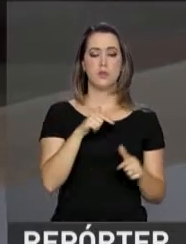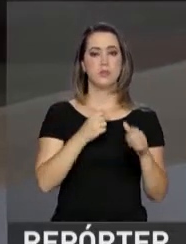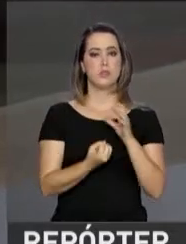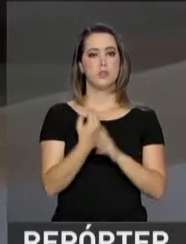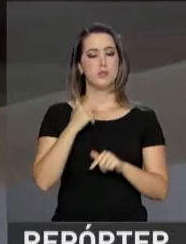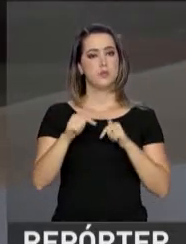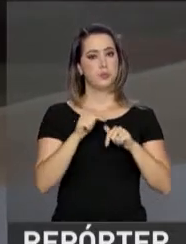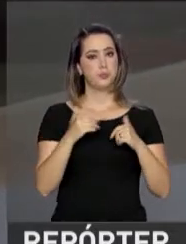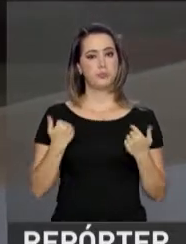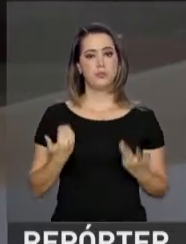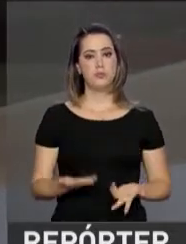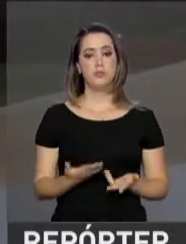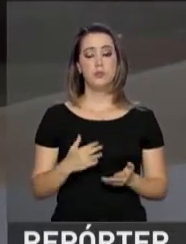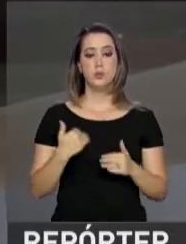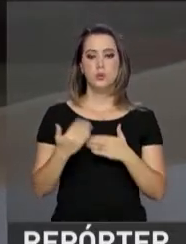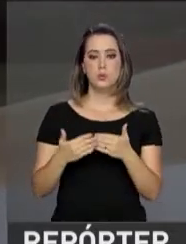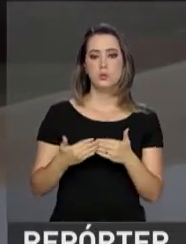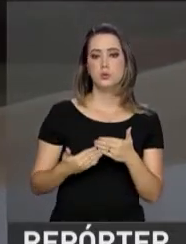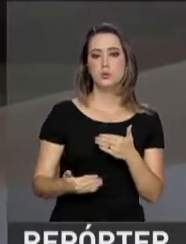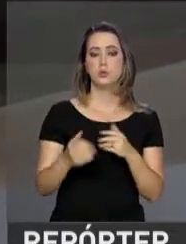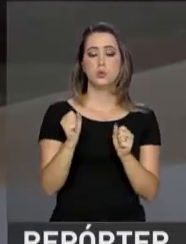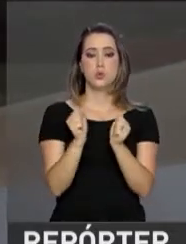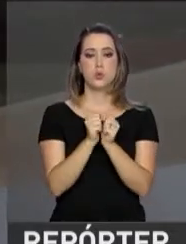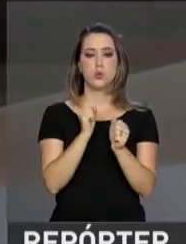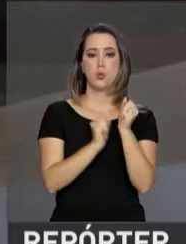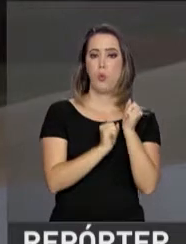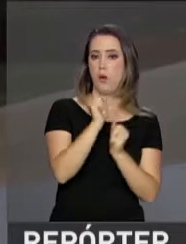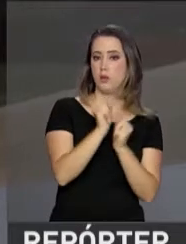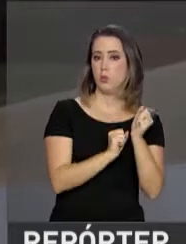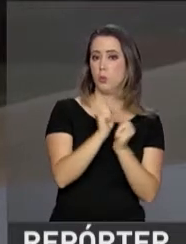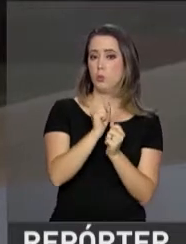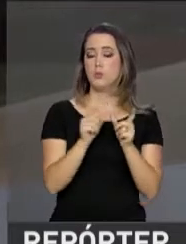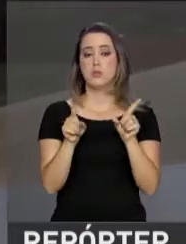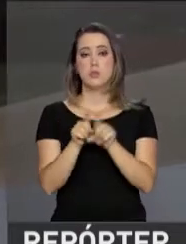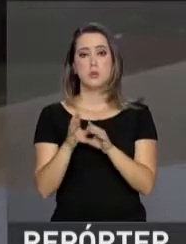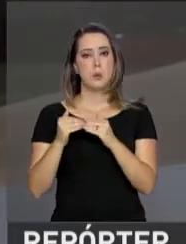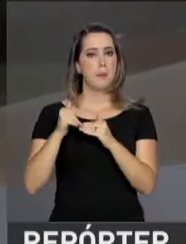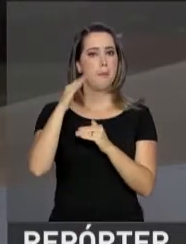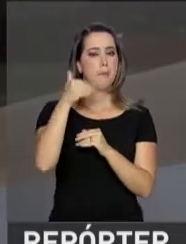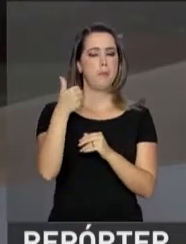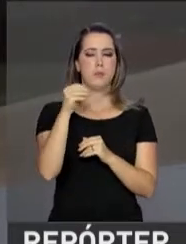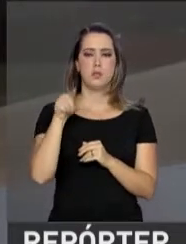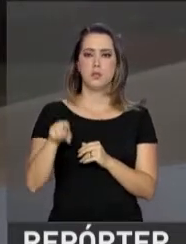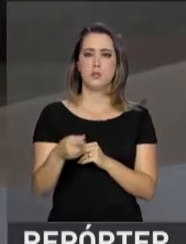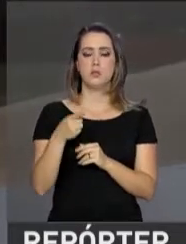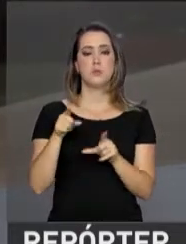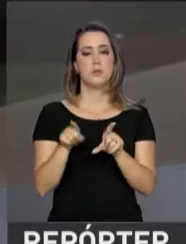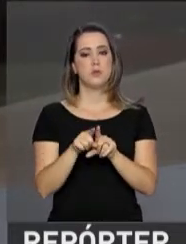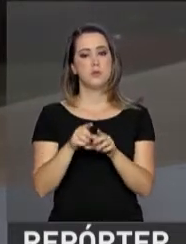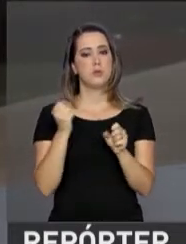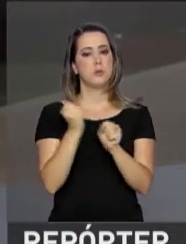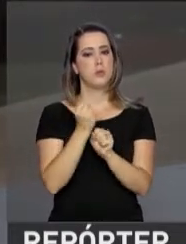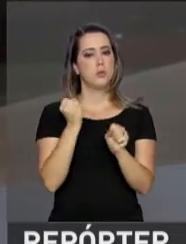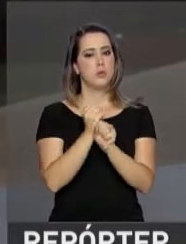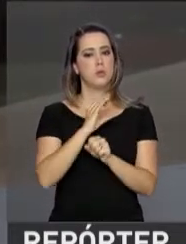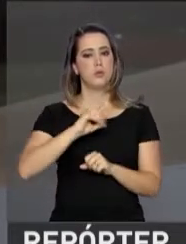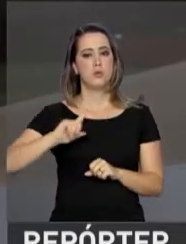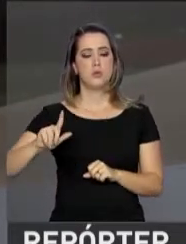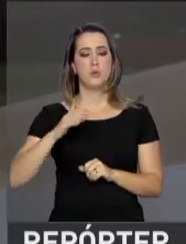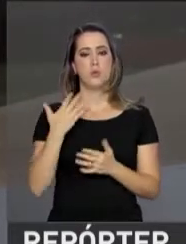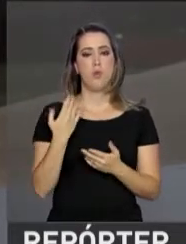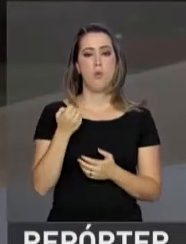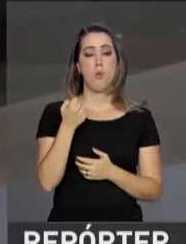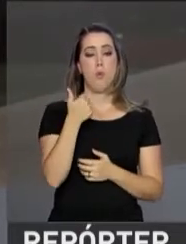de trabalho seguido pela indústria de transformação com número superior a 10 mil e pela construção civil com